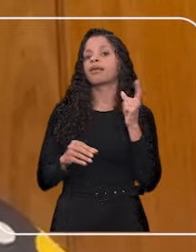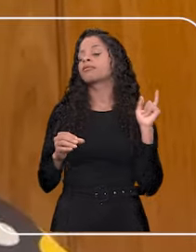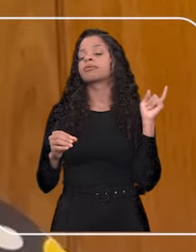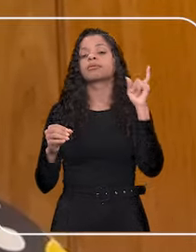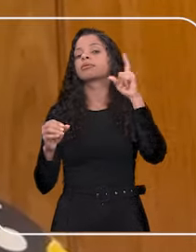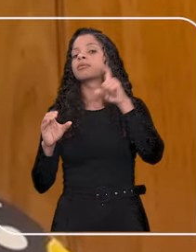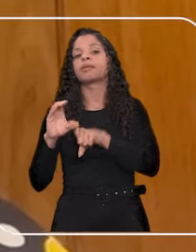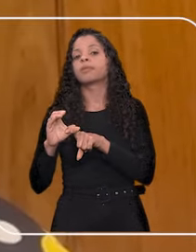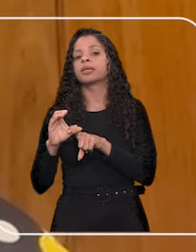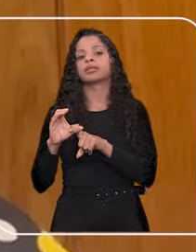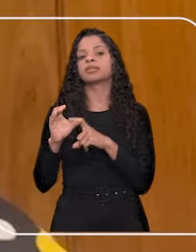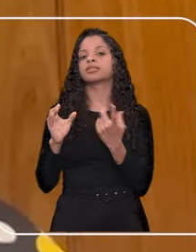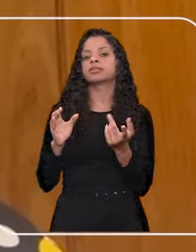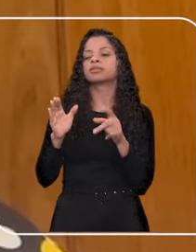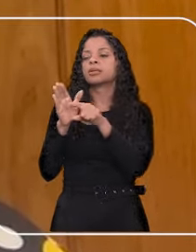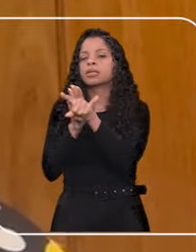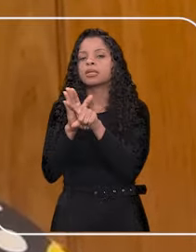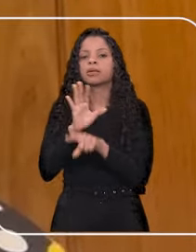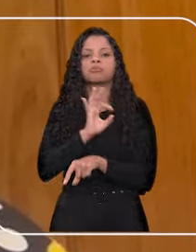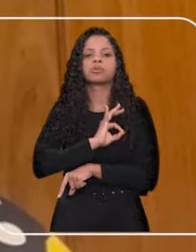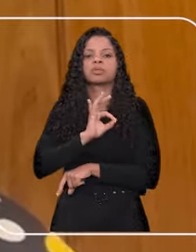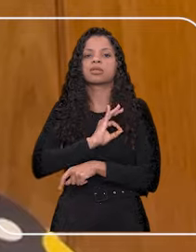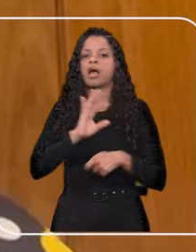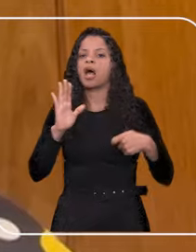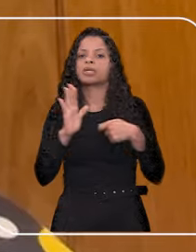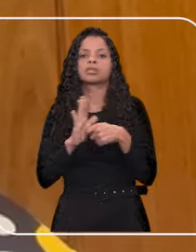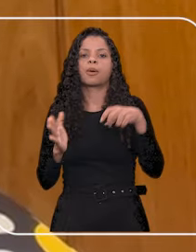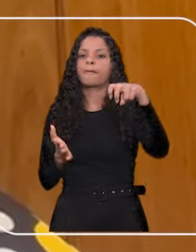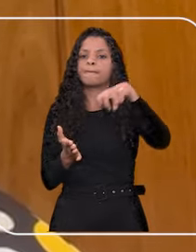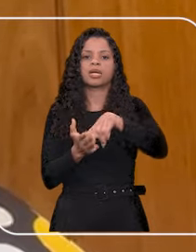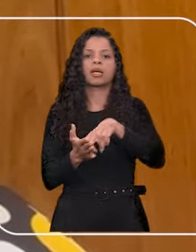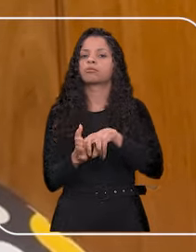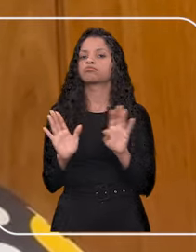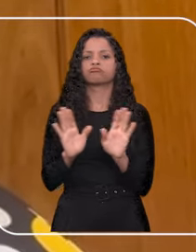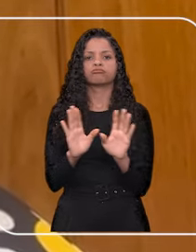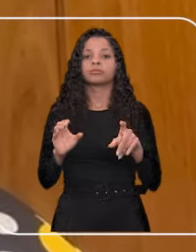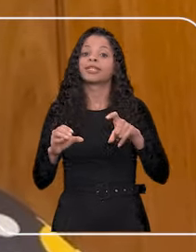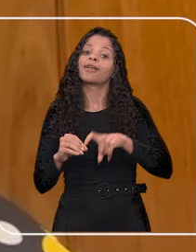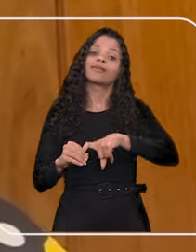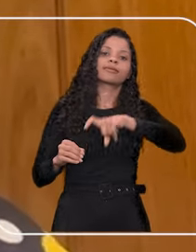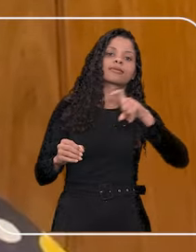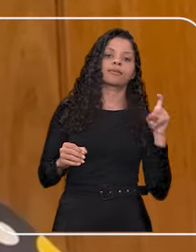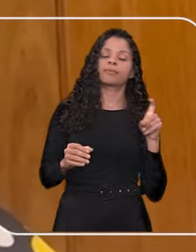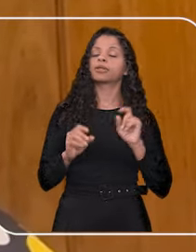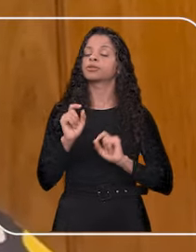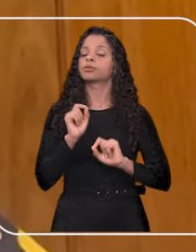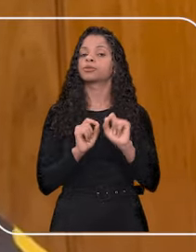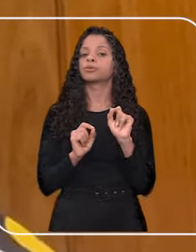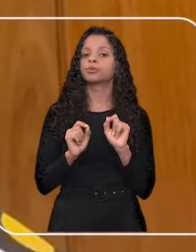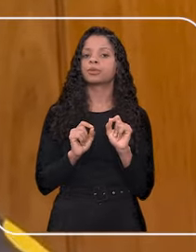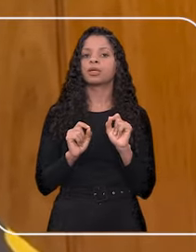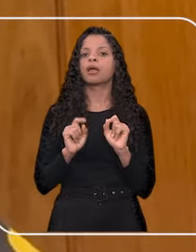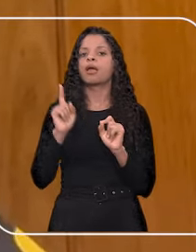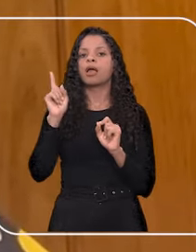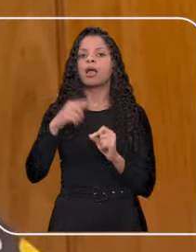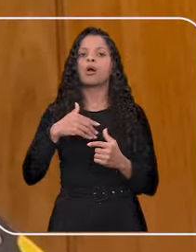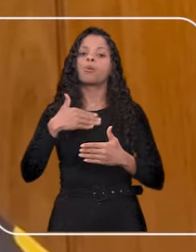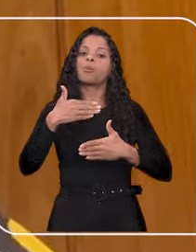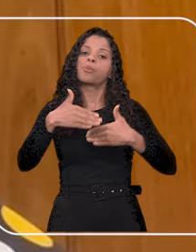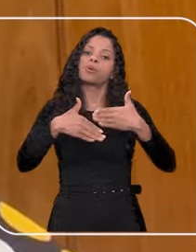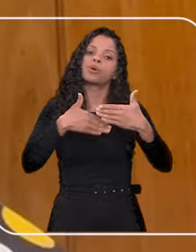inquérito policial elas não dependem de uma ação penal elas são independentes portanto de um trâmite